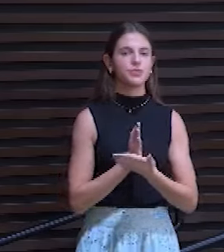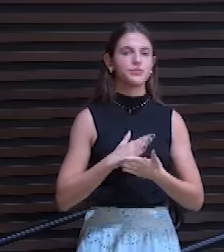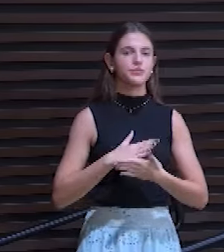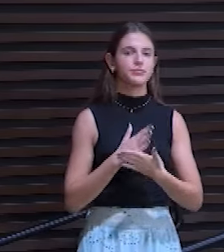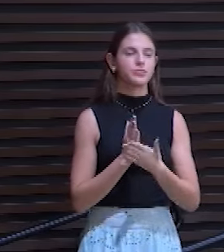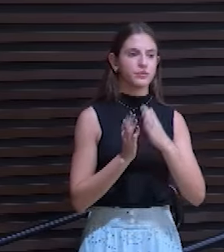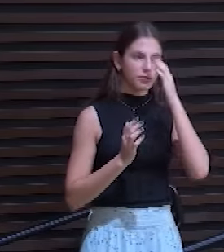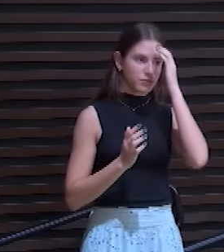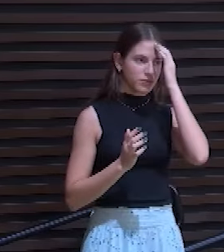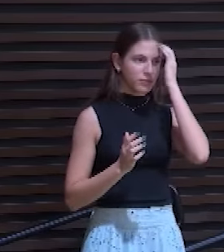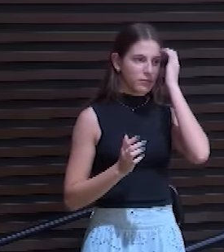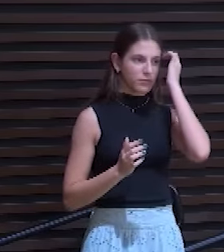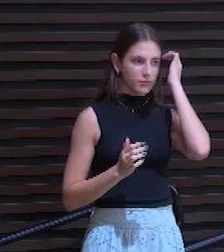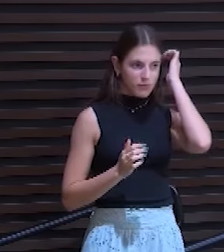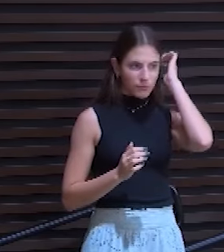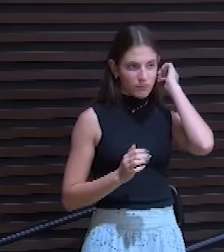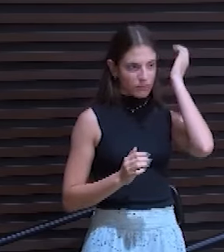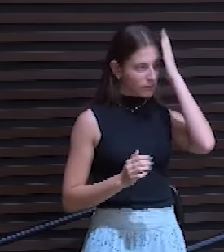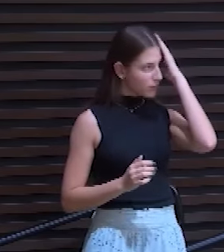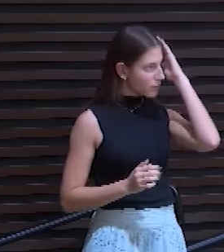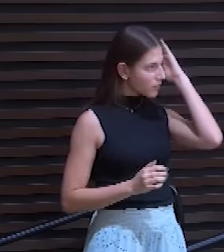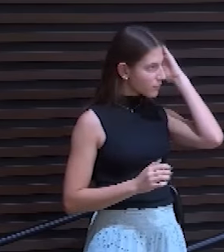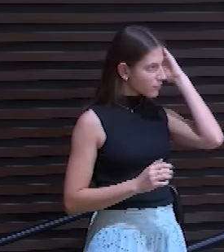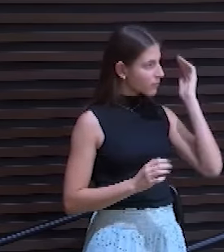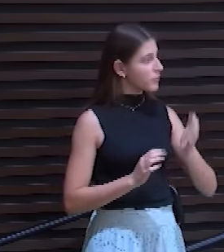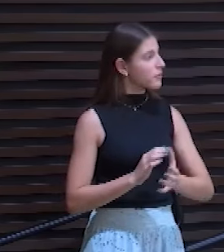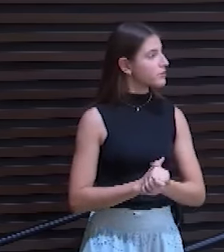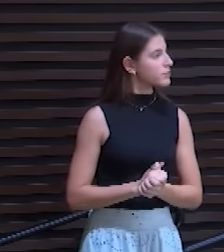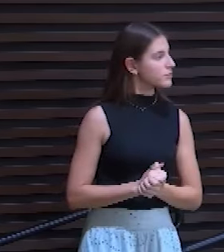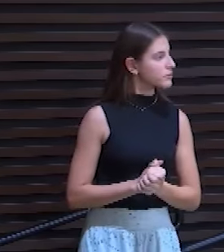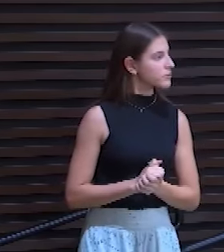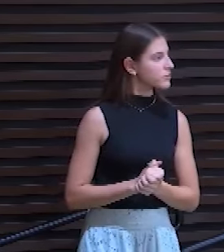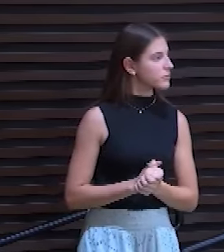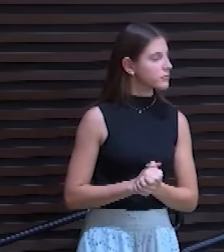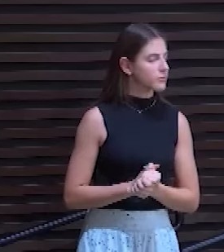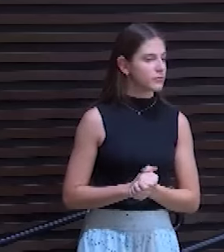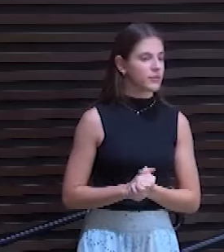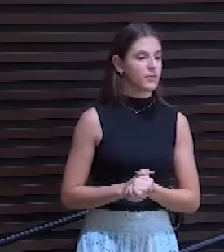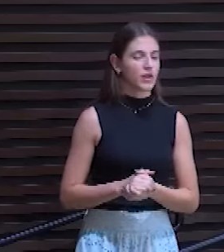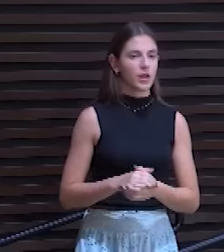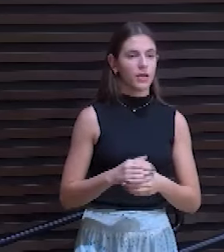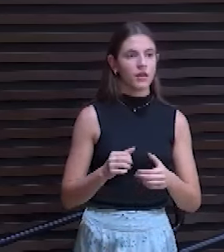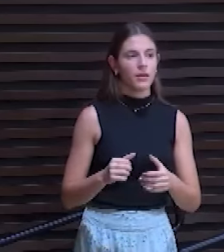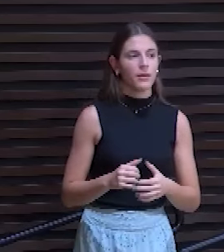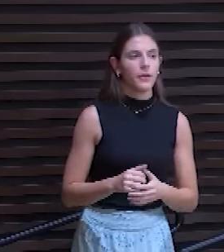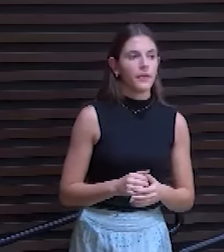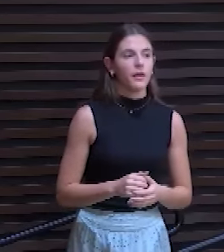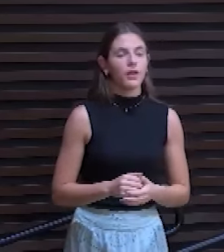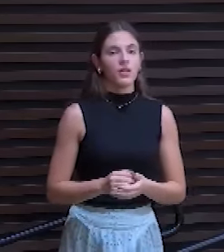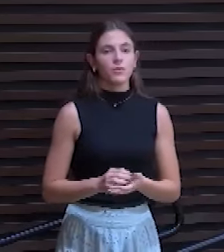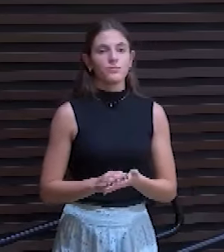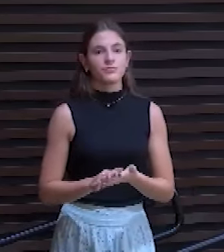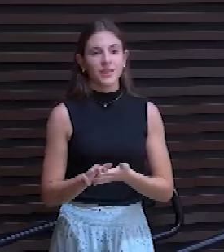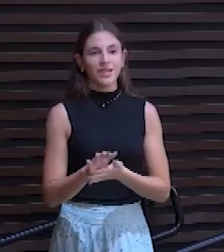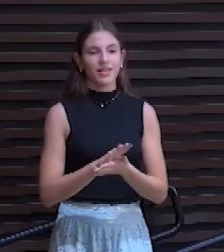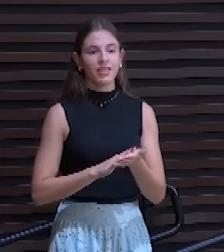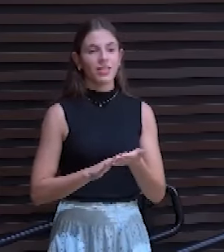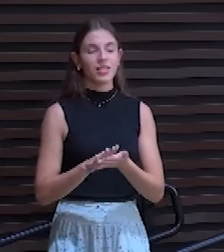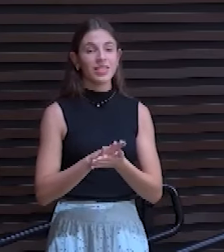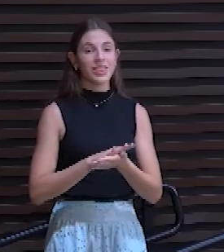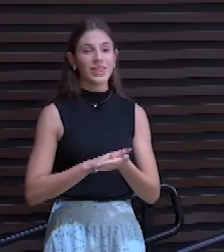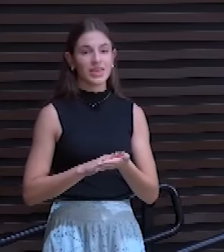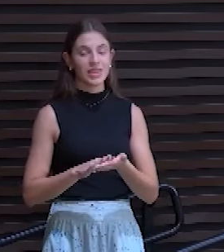esse manual aqui não tem nada que você não passe que ele não